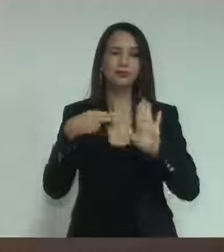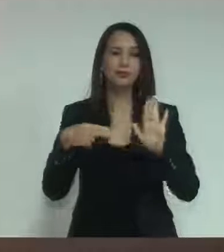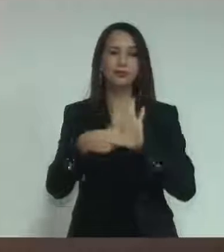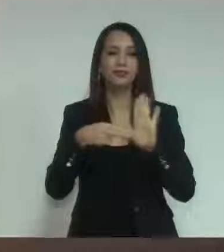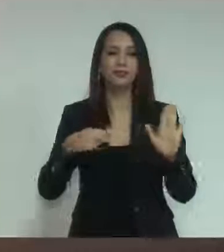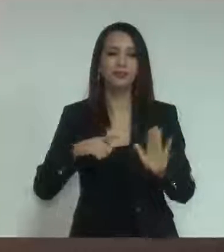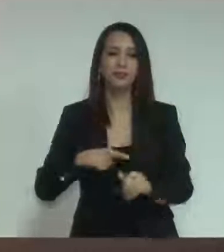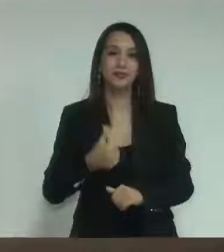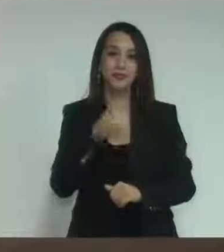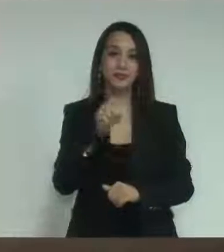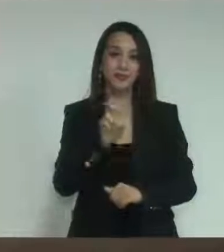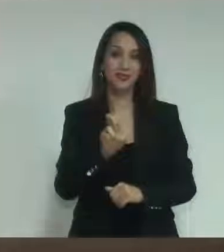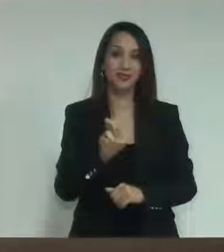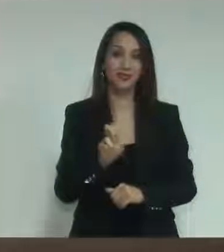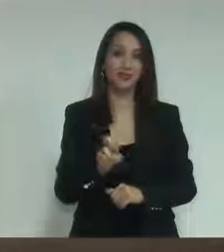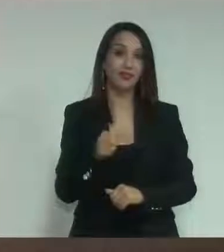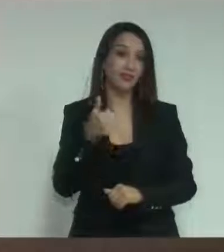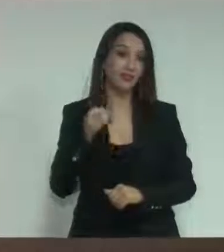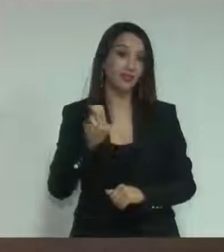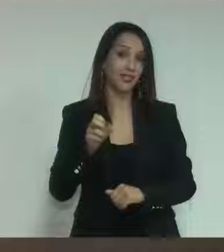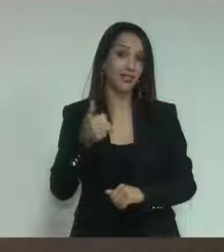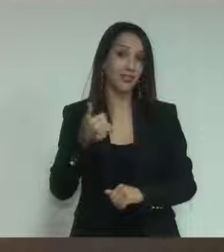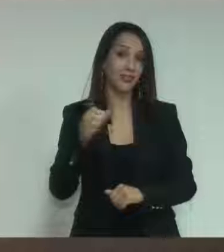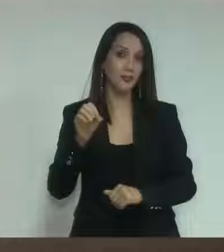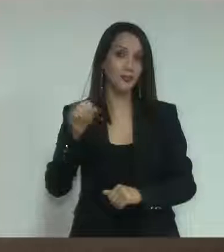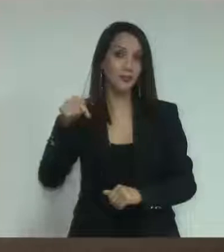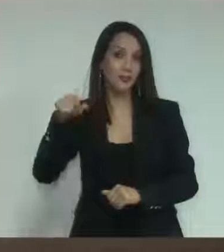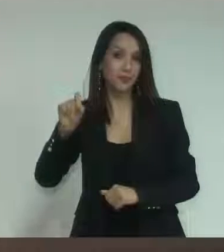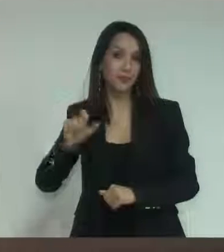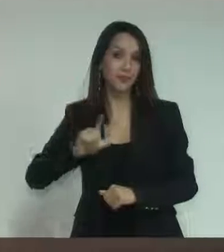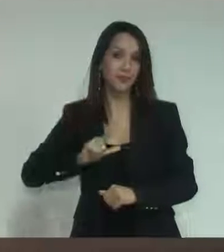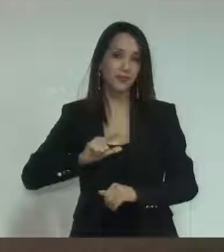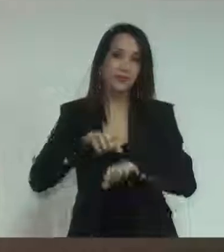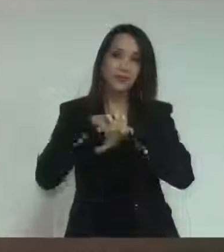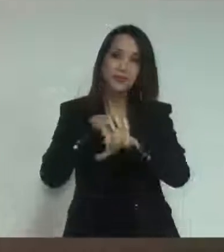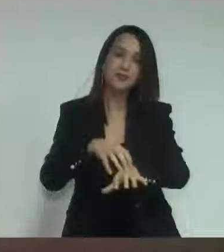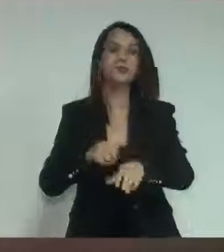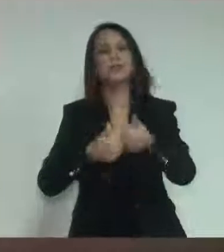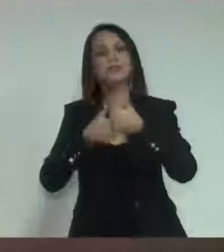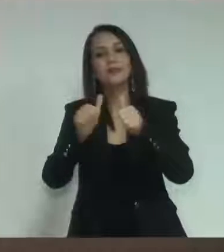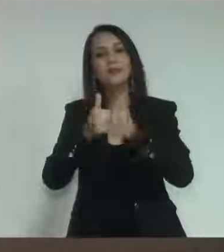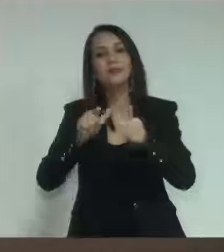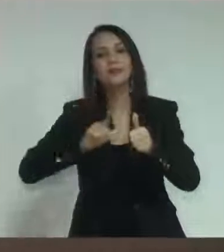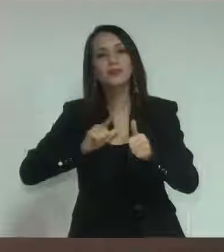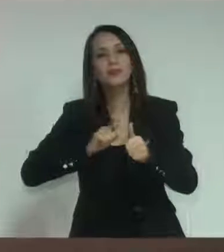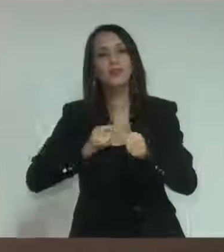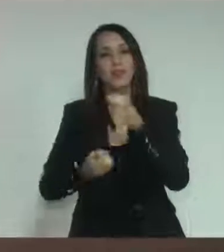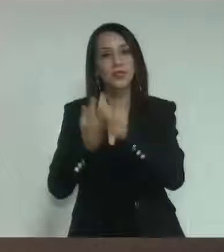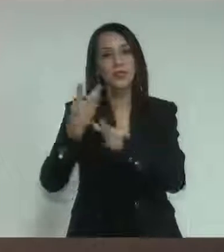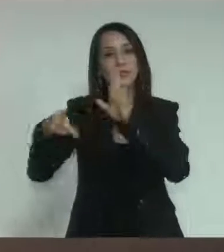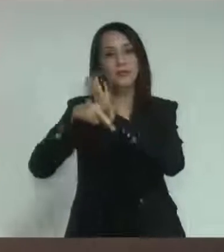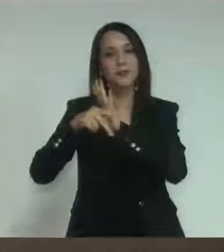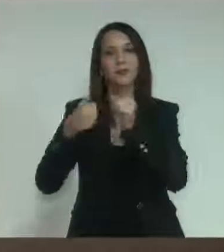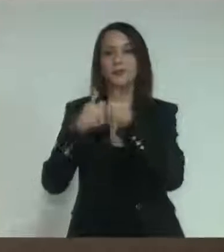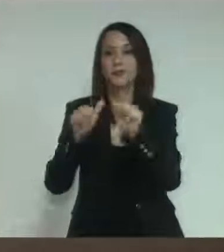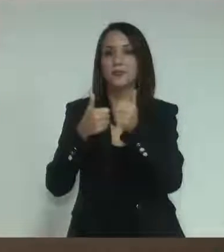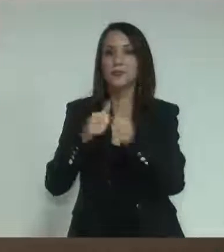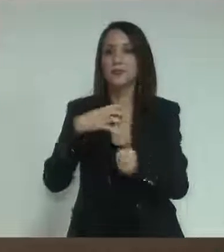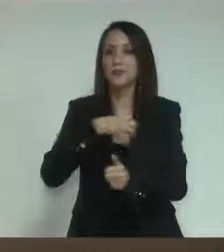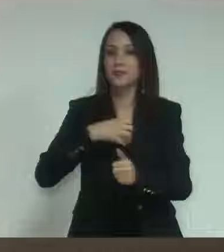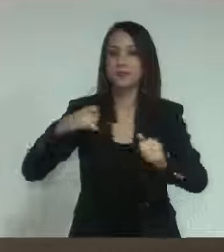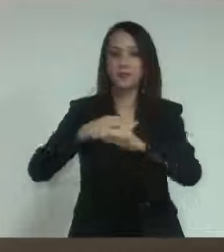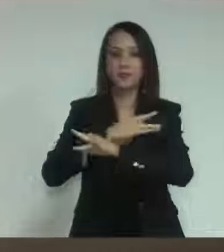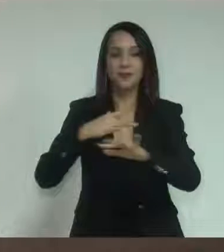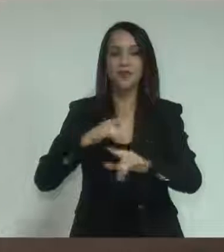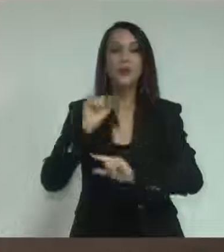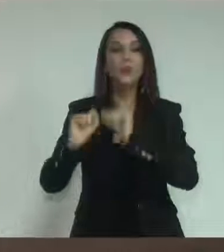15.570. Transporte e especificações técnicas para a fabricação de veículos e características urbanas para o transporte coletivo.